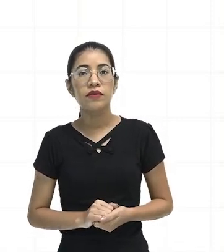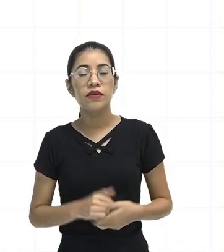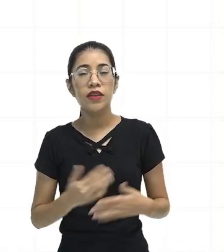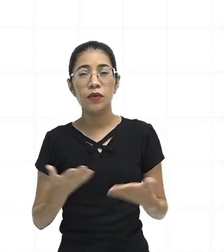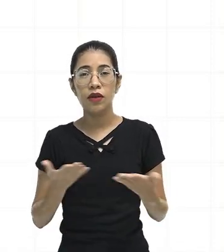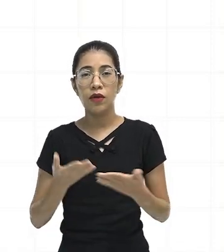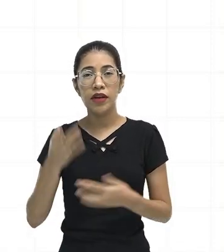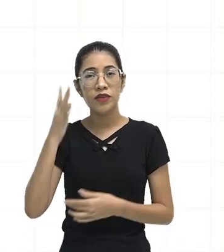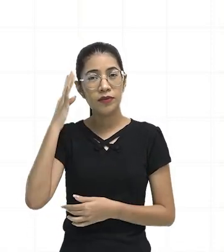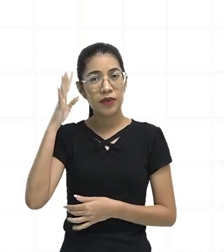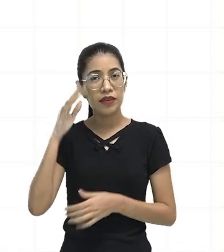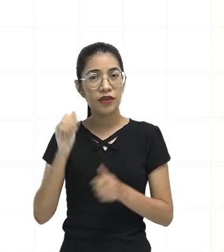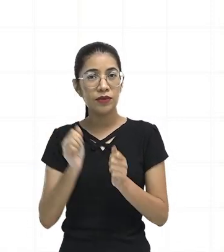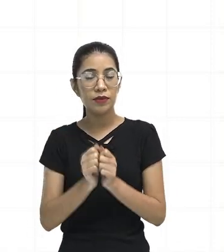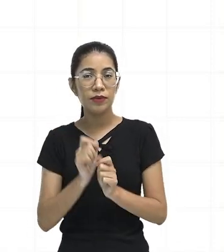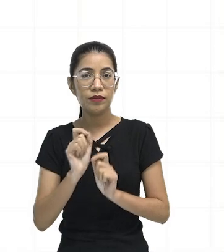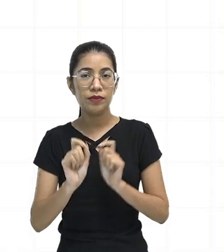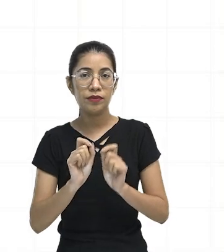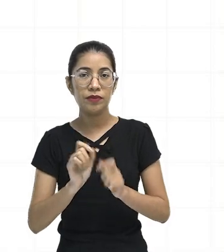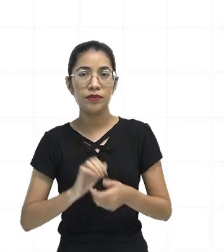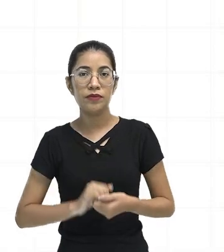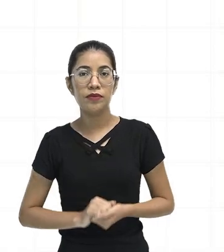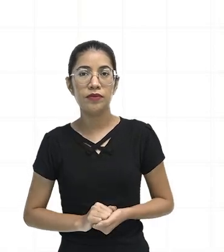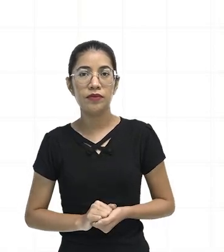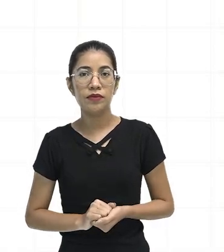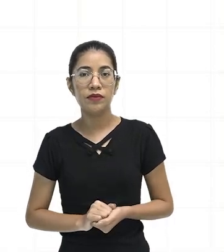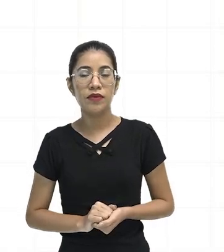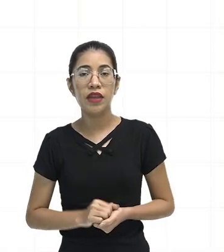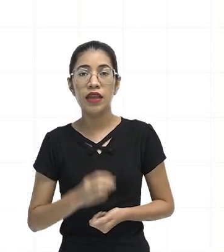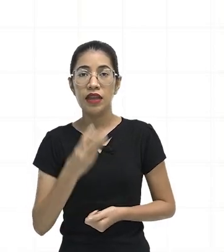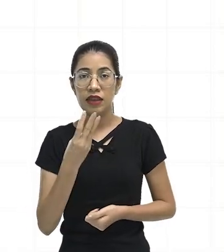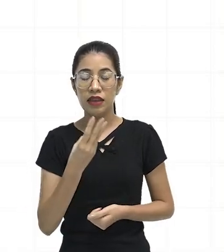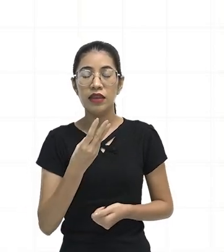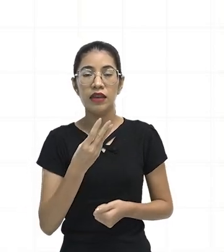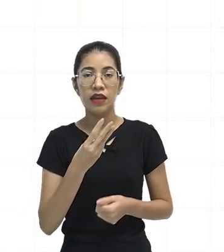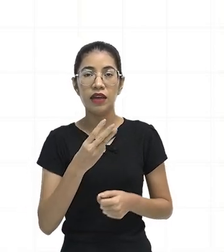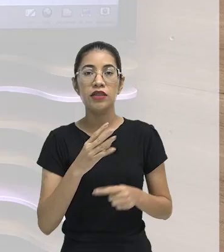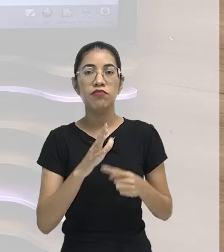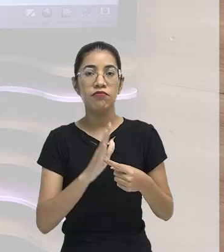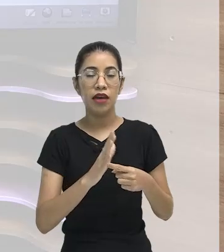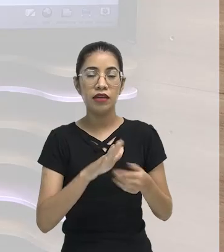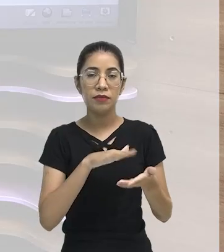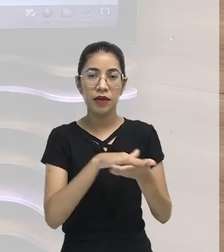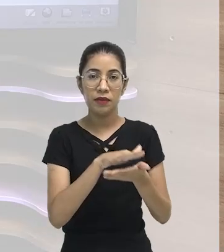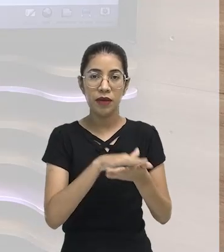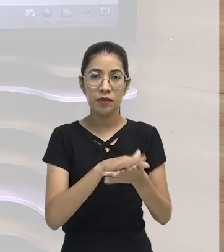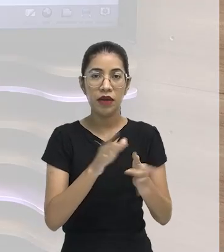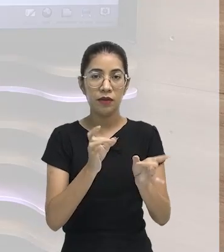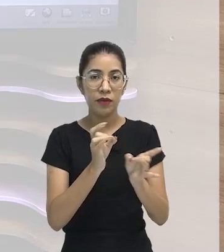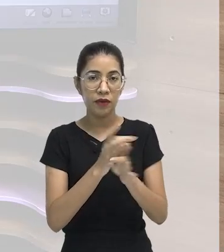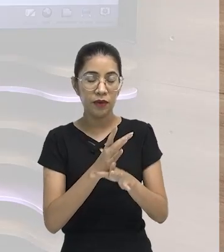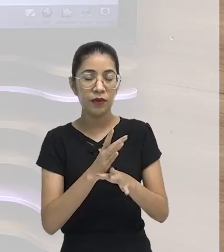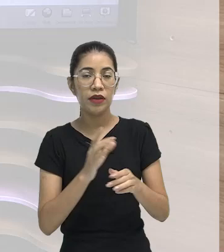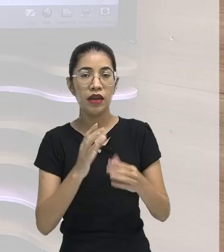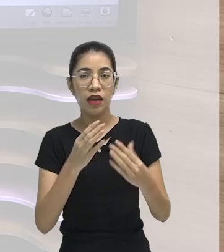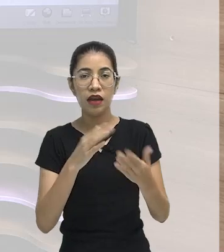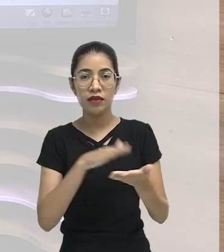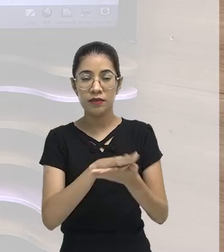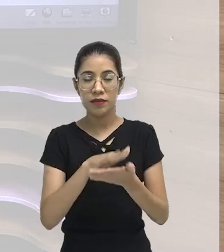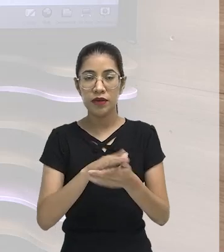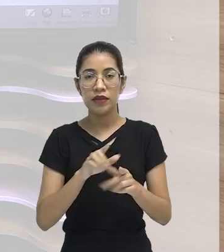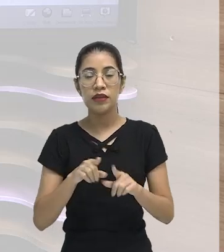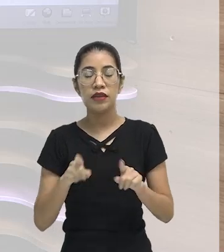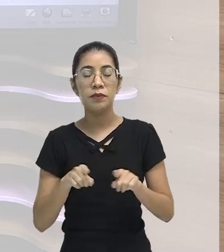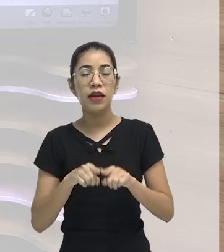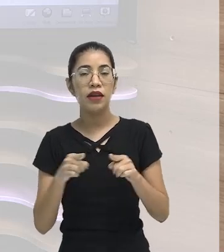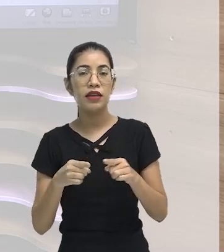aqui um pouco. Olha só, eu tenho então 3 máquinas, tá, a realizar um serviço. A questão informou que esse